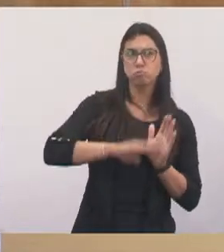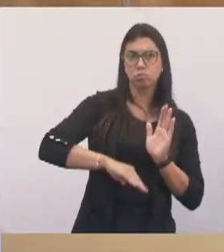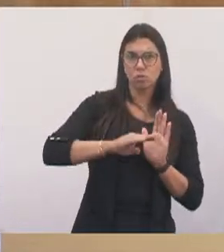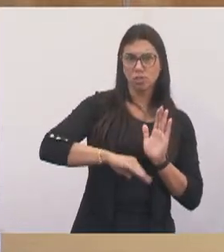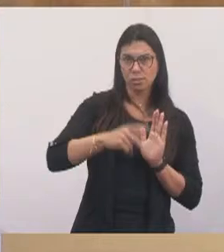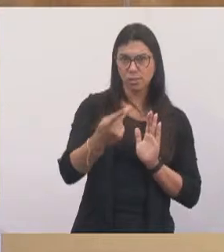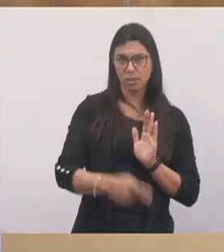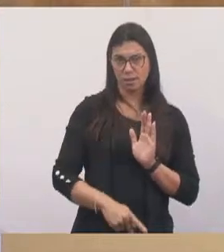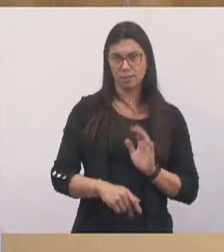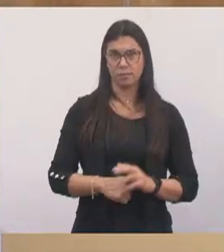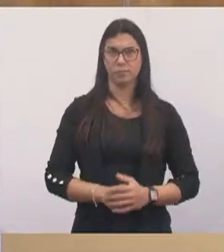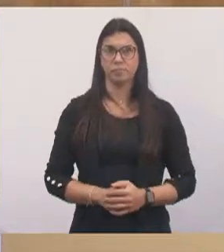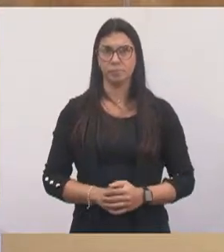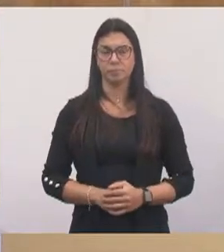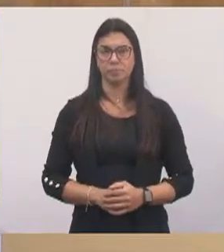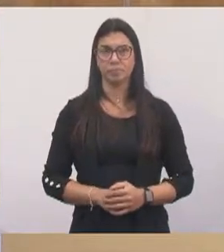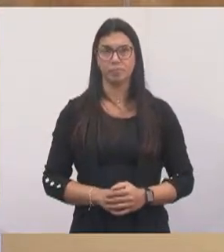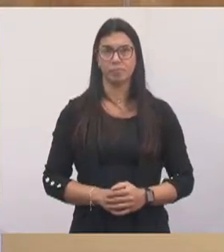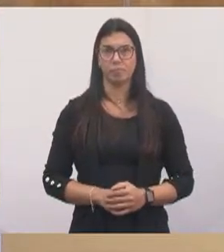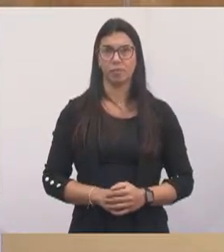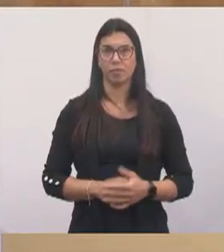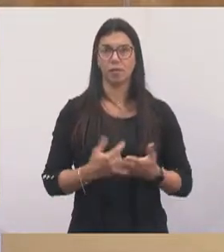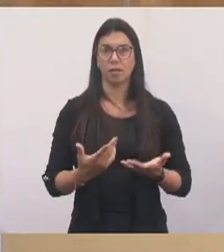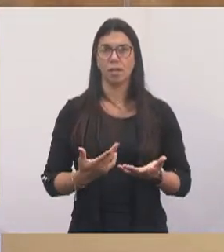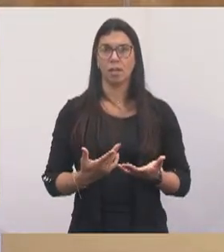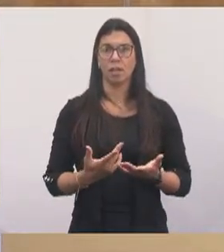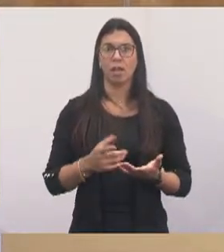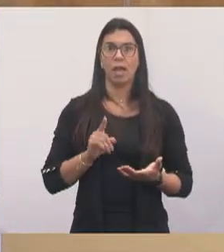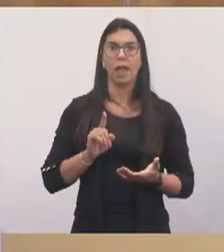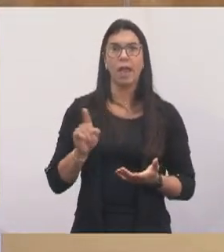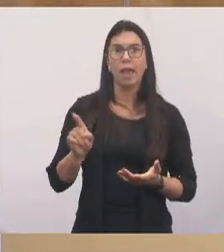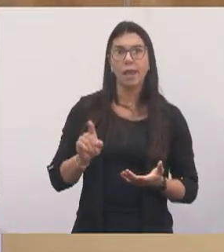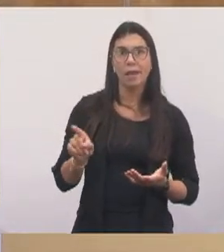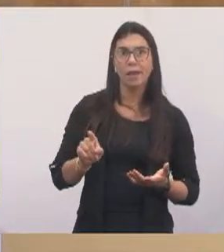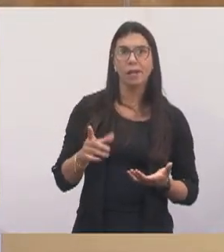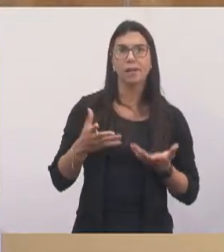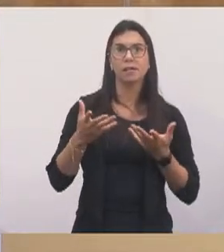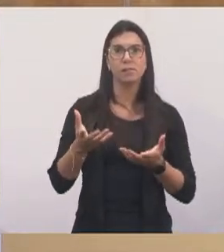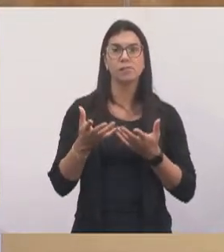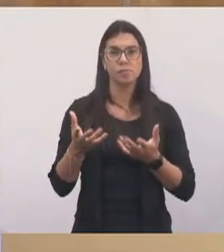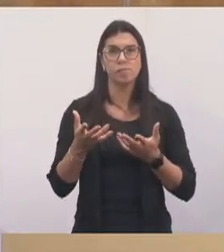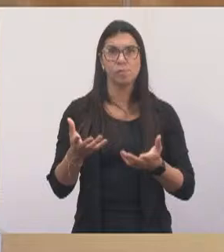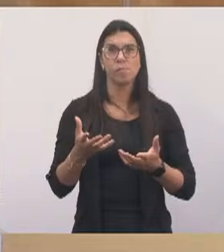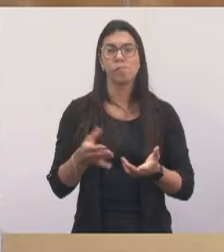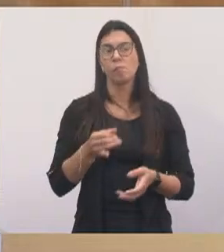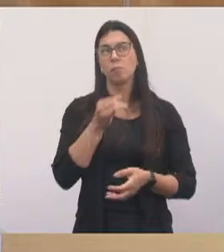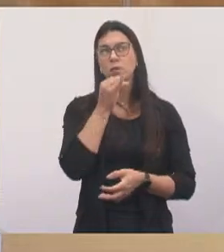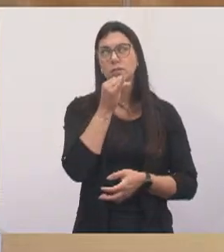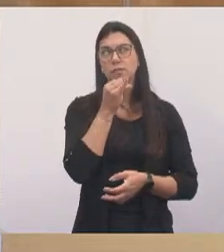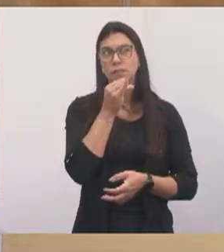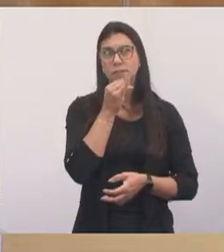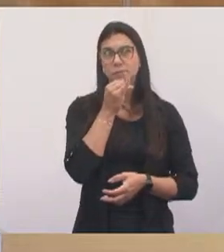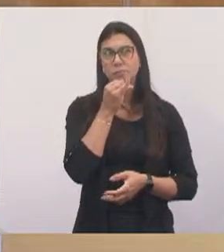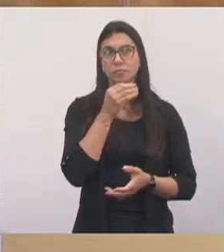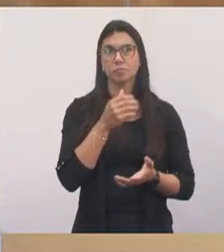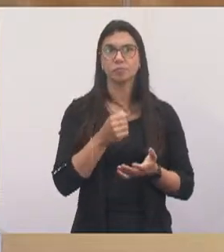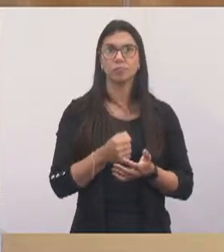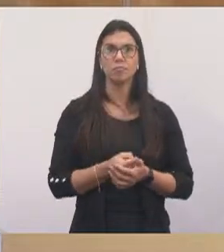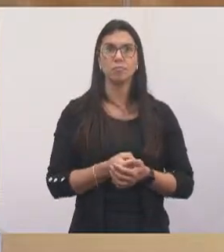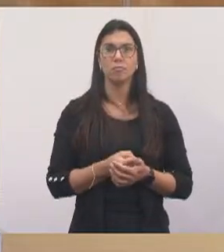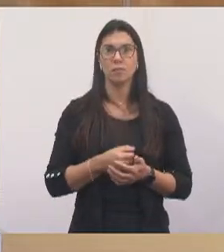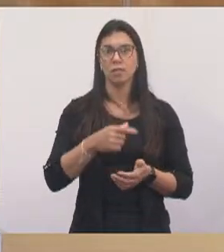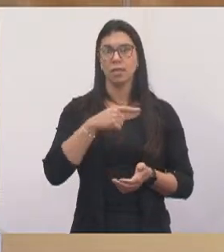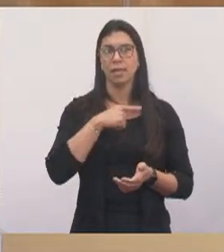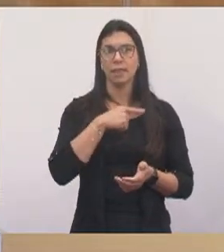projeto, tira as ONG fora do projeto e traz para mim, como munícipe simples dessa cidade. Eu tenho